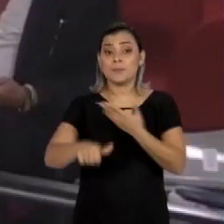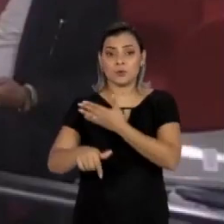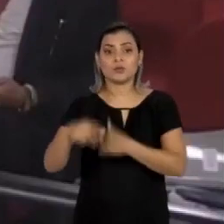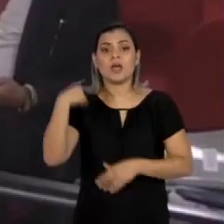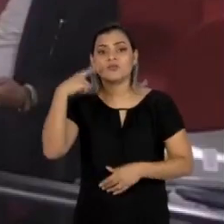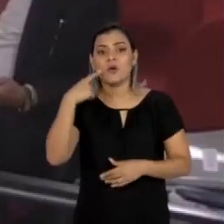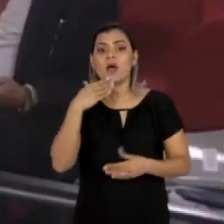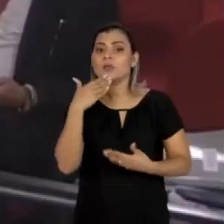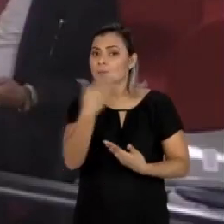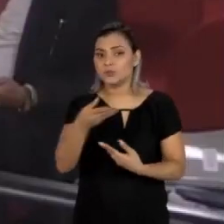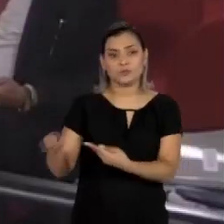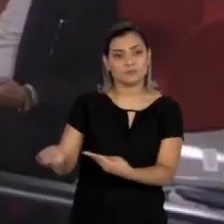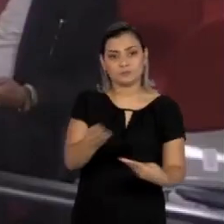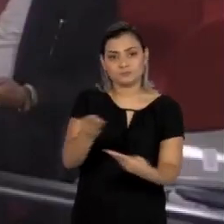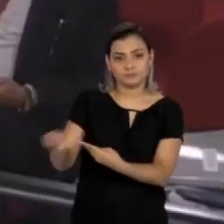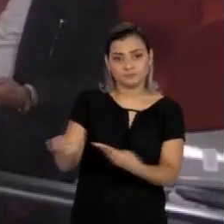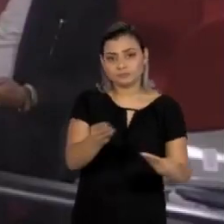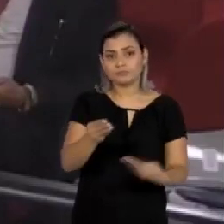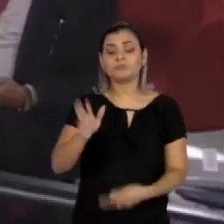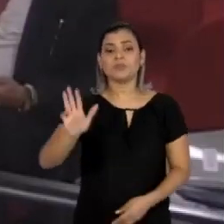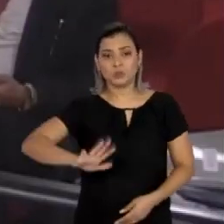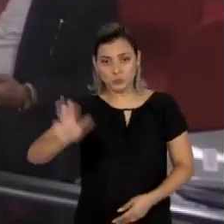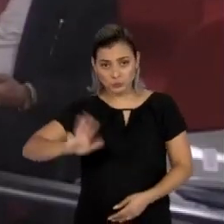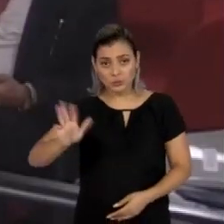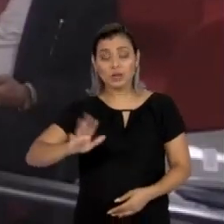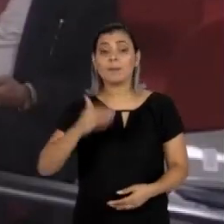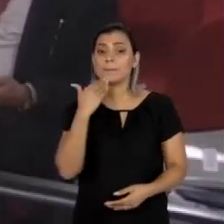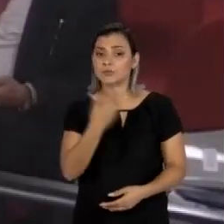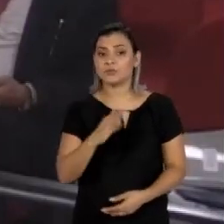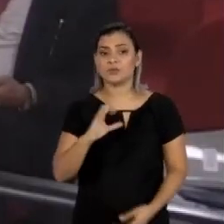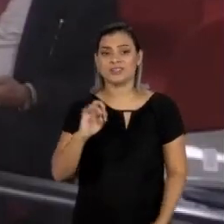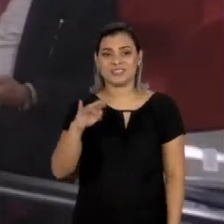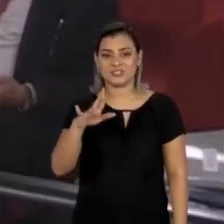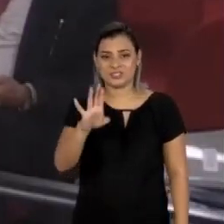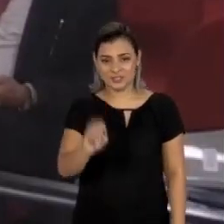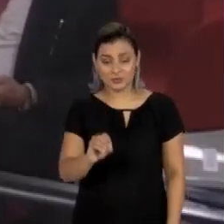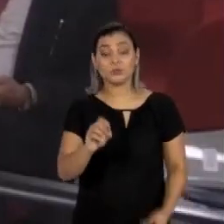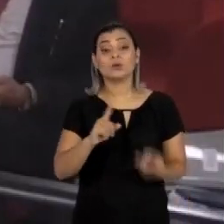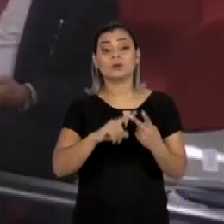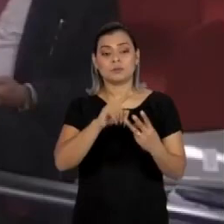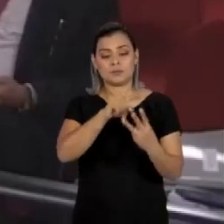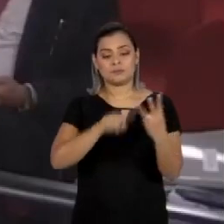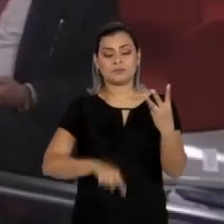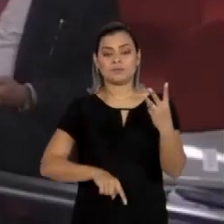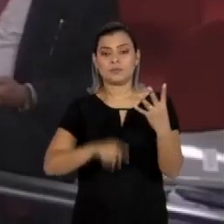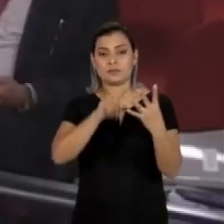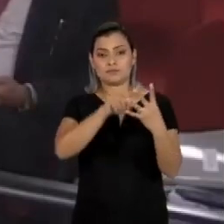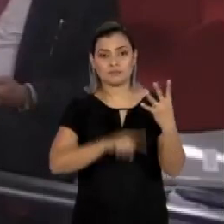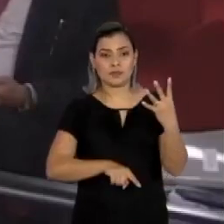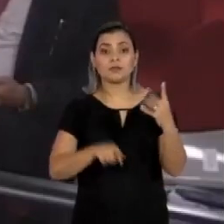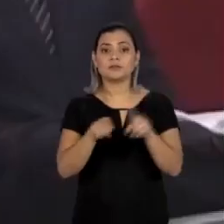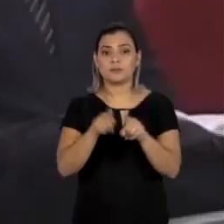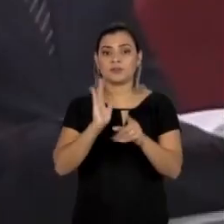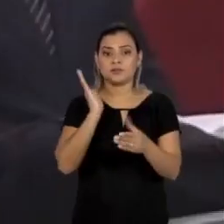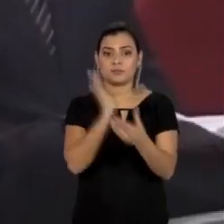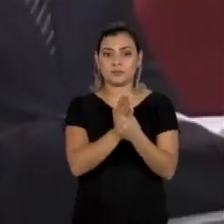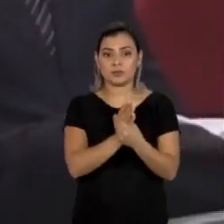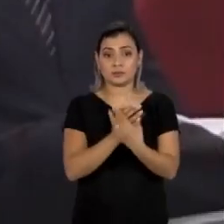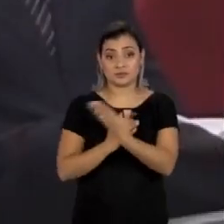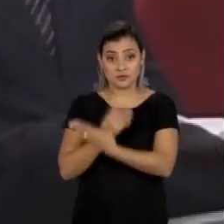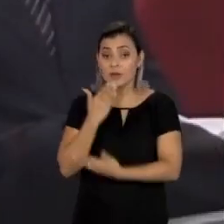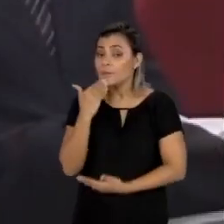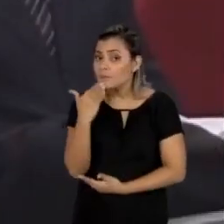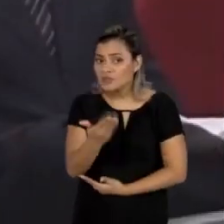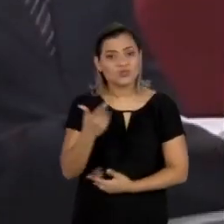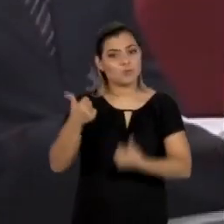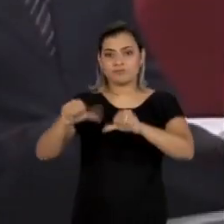dos advogados de defesa do ex-presidente Lula, Cristiano Zanin, e de outros 3 dos 9 réus julgados. Zanin